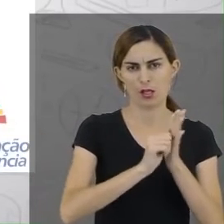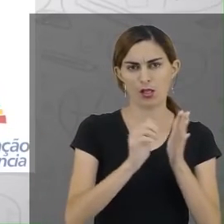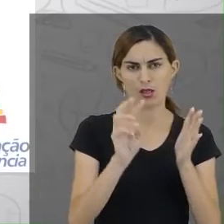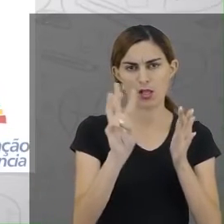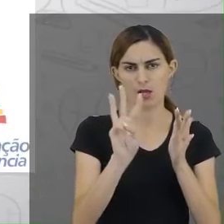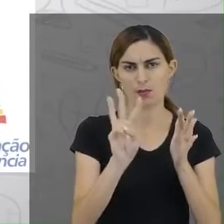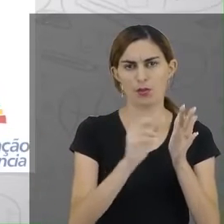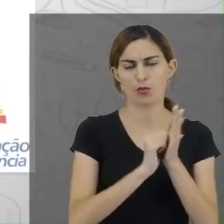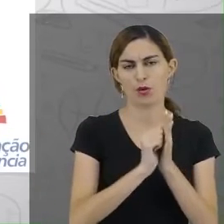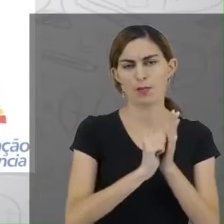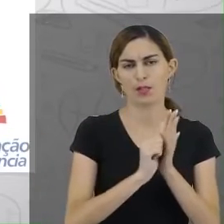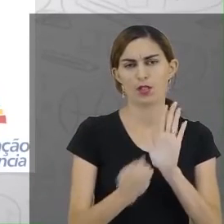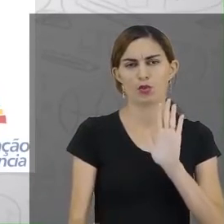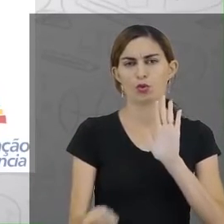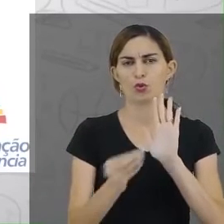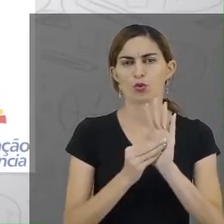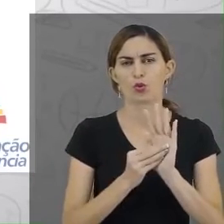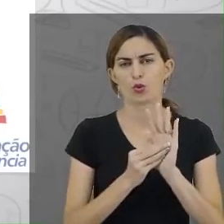apagar.